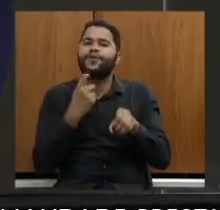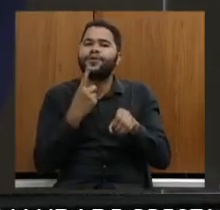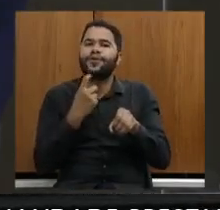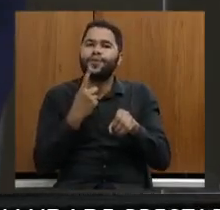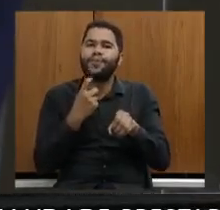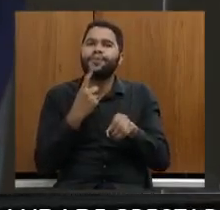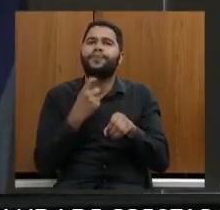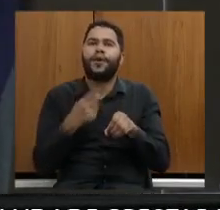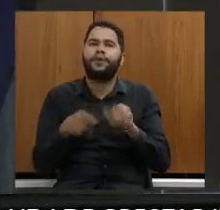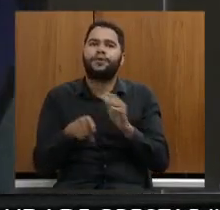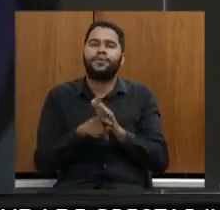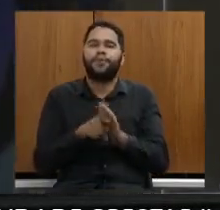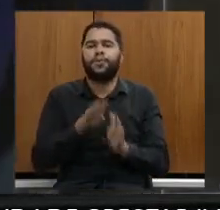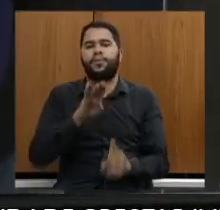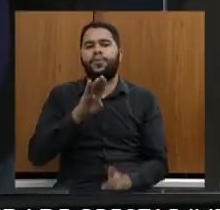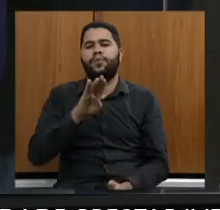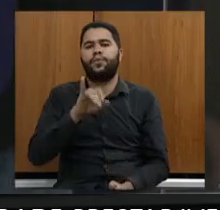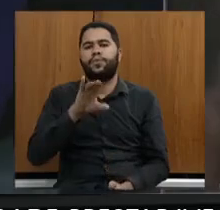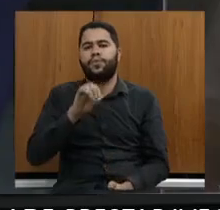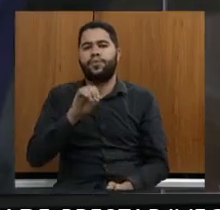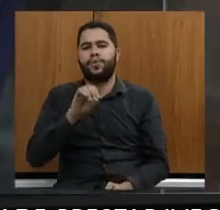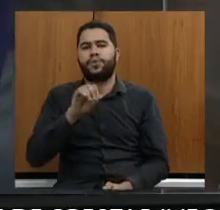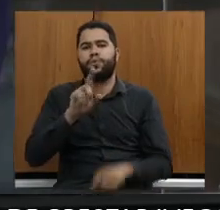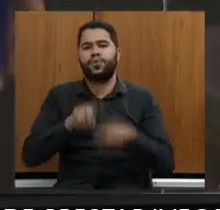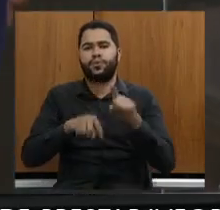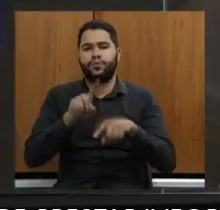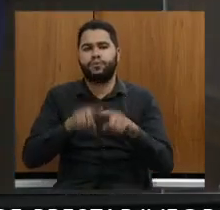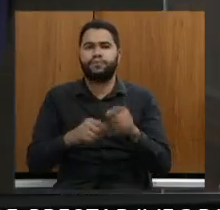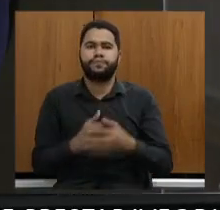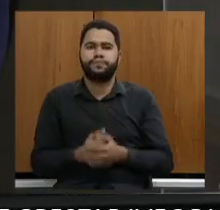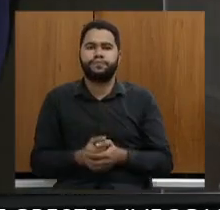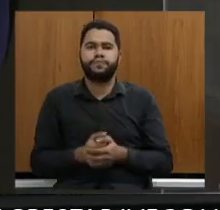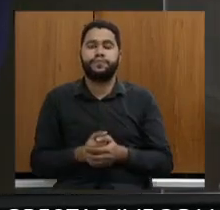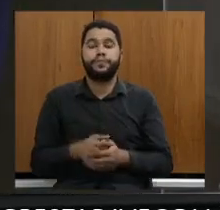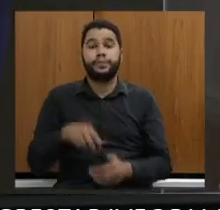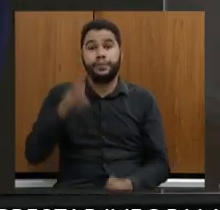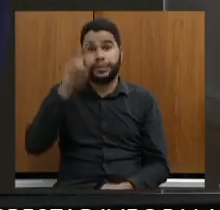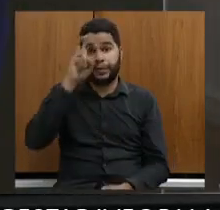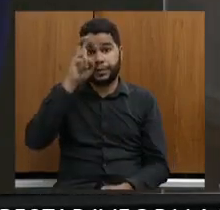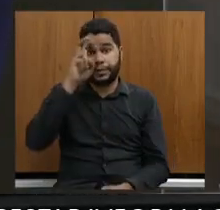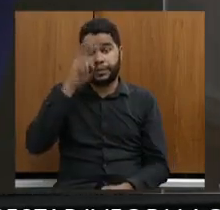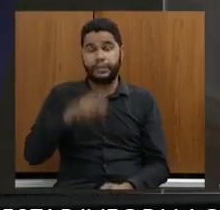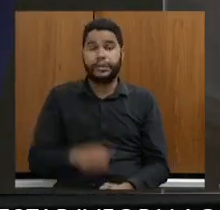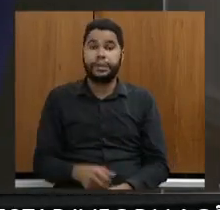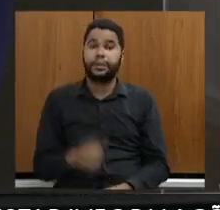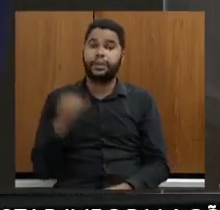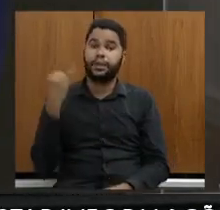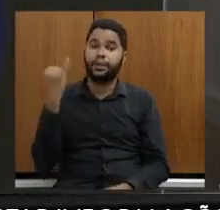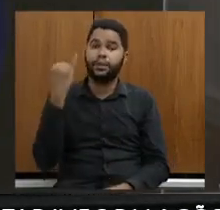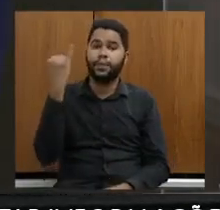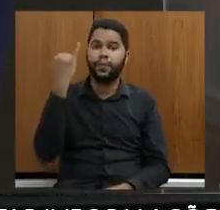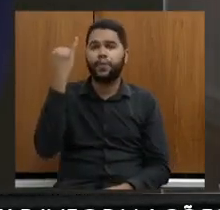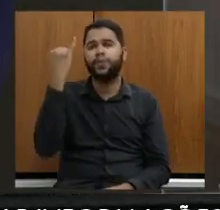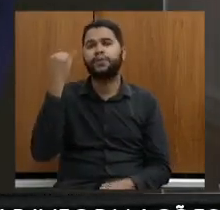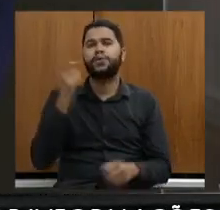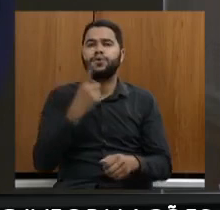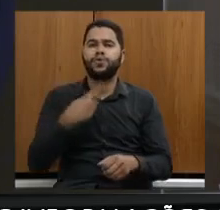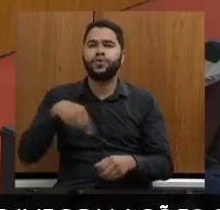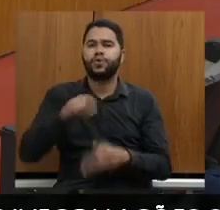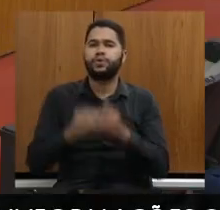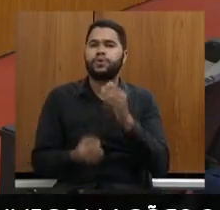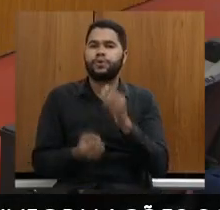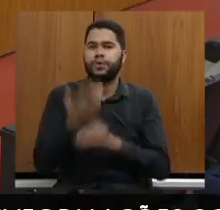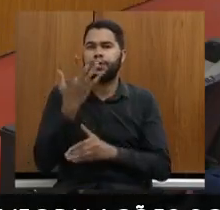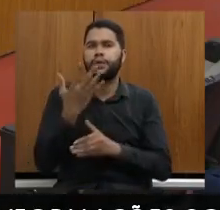produtos de biossensores 15 horas né e na quinta-feira então a gente é importante até para nós